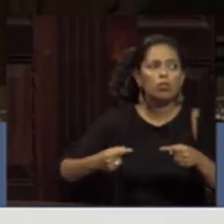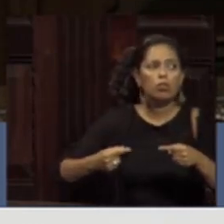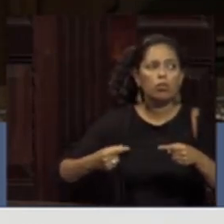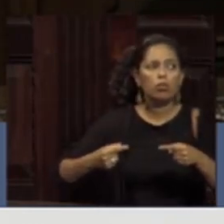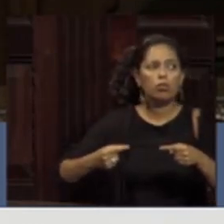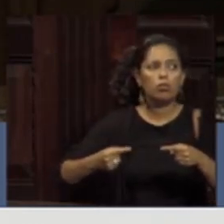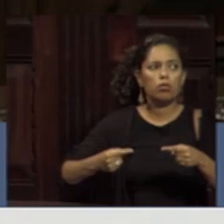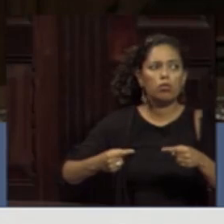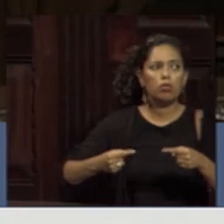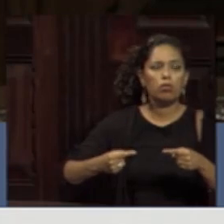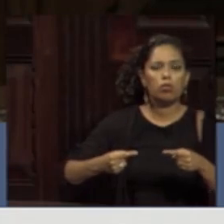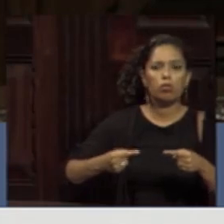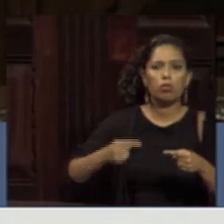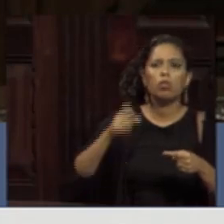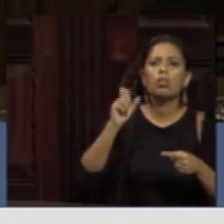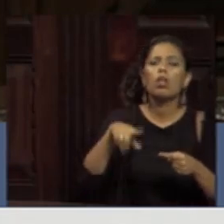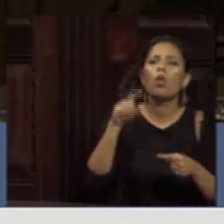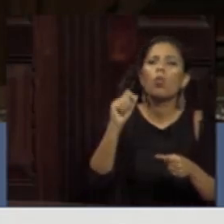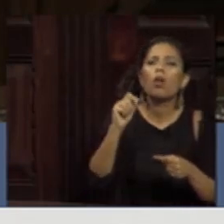tem CNPJ